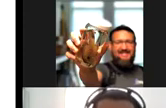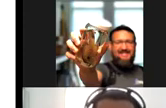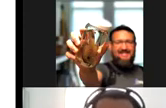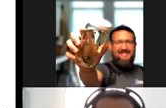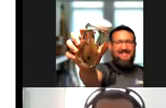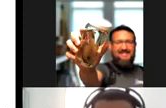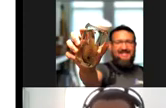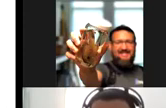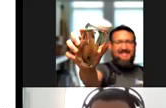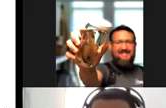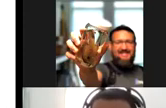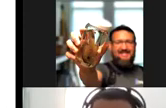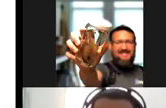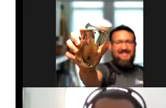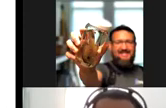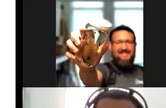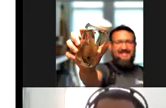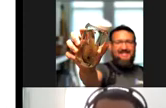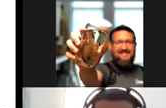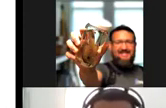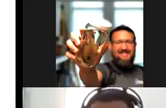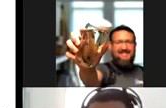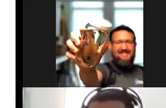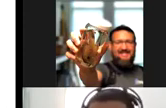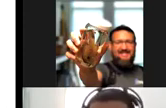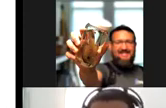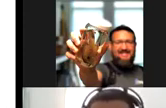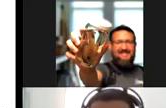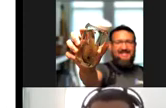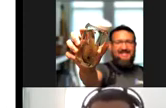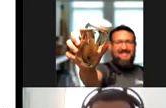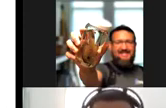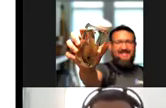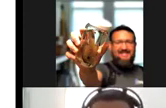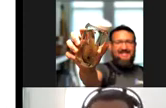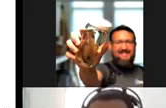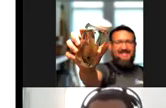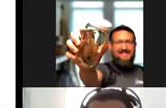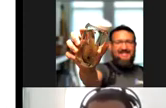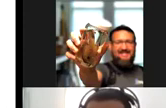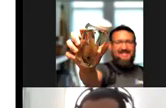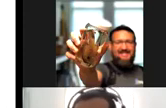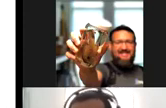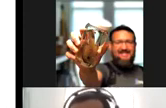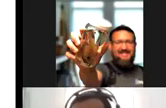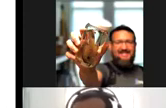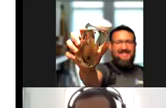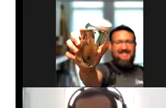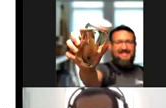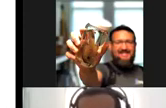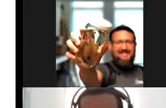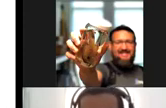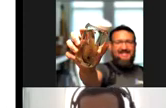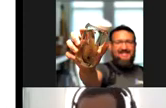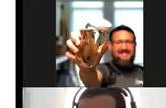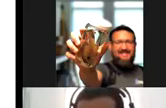nossas perguntas, o conhecimento foi sendo acumulado. E aí, hoje em dia, a gente tem perguntas assim, né? Um cenário negro para as espécies de planta do cerrado,